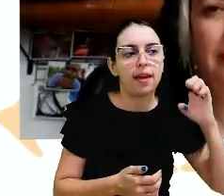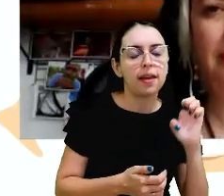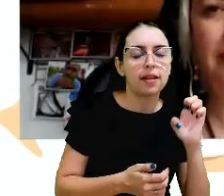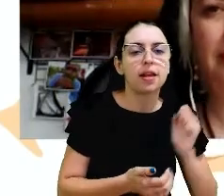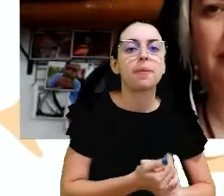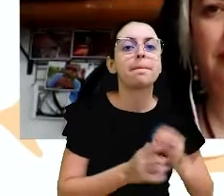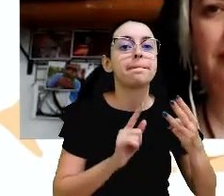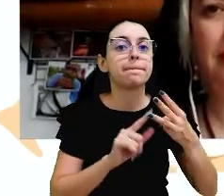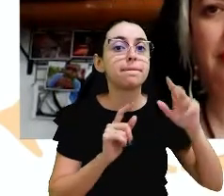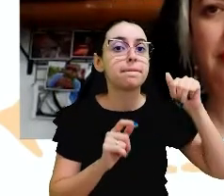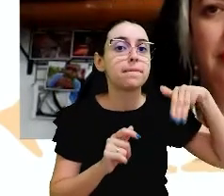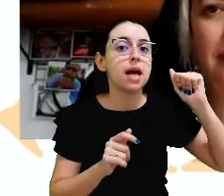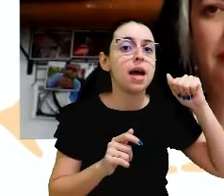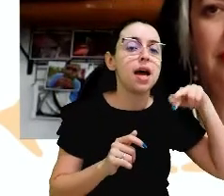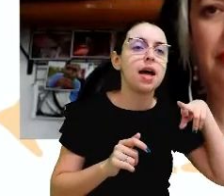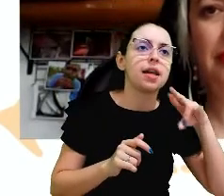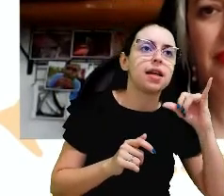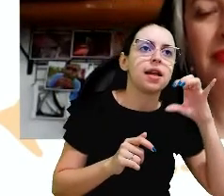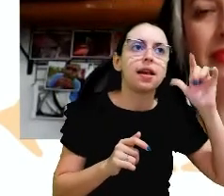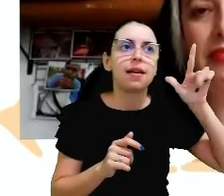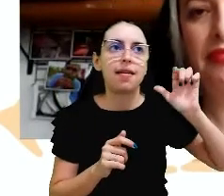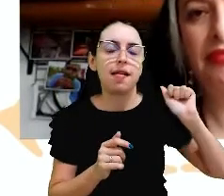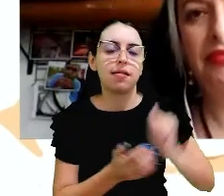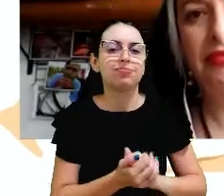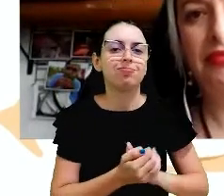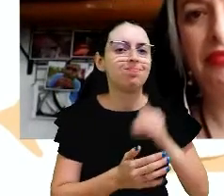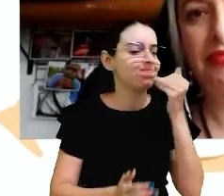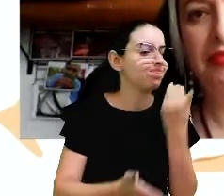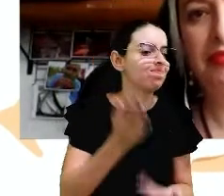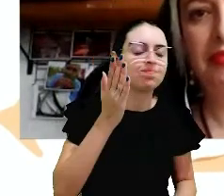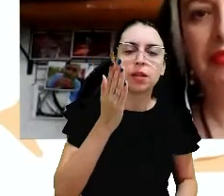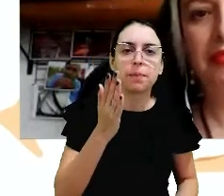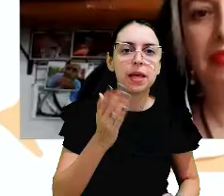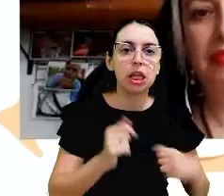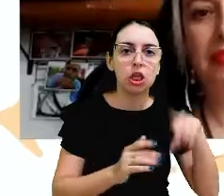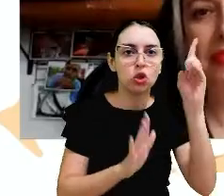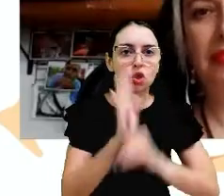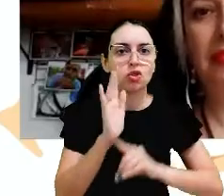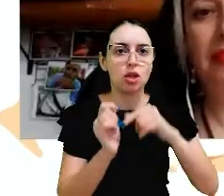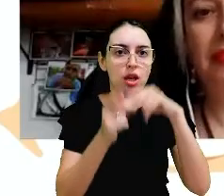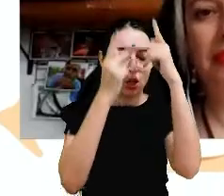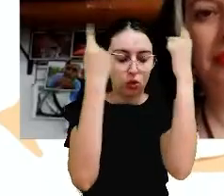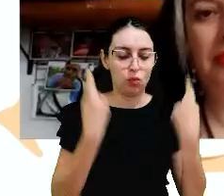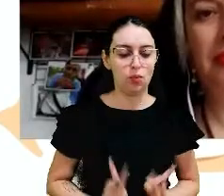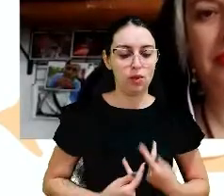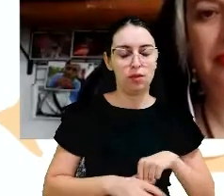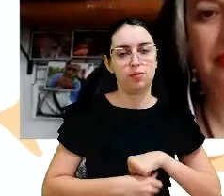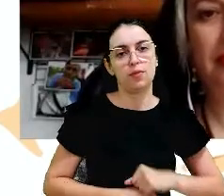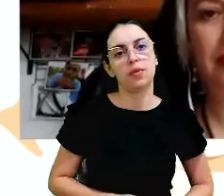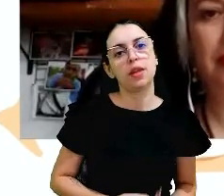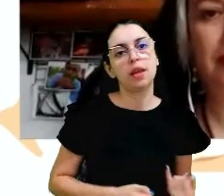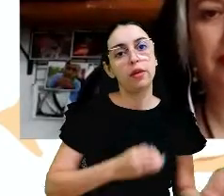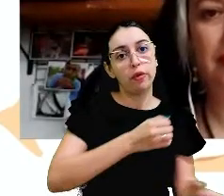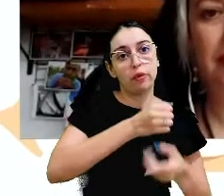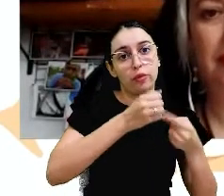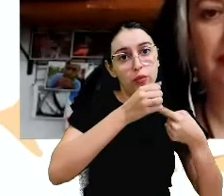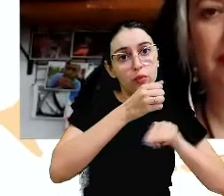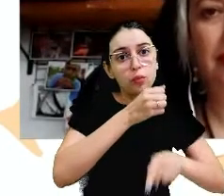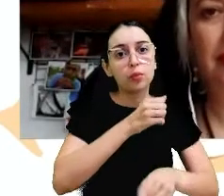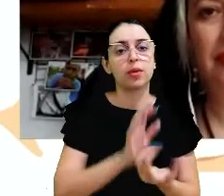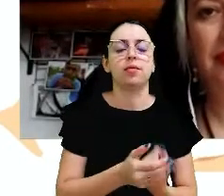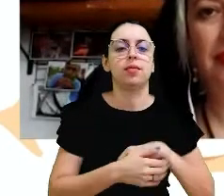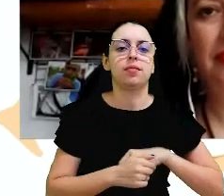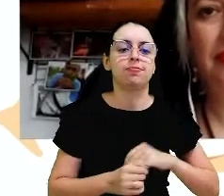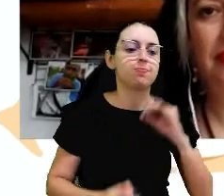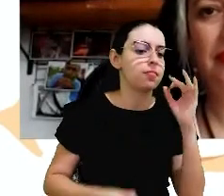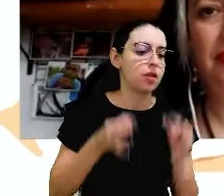meninas que foram destituídas dos seus direitos humanos fundamentais. Né? Então, a ideia de